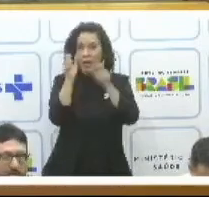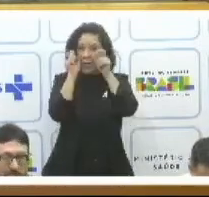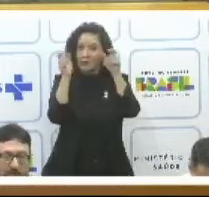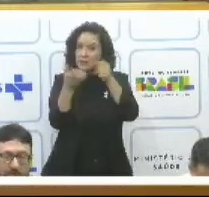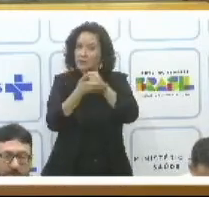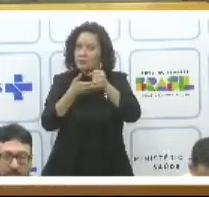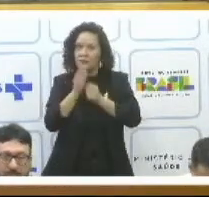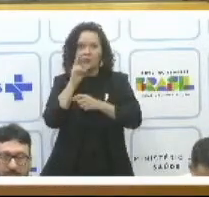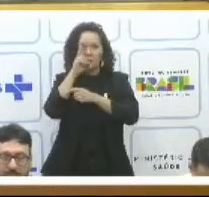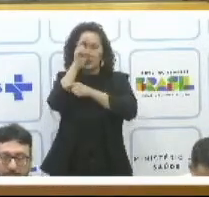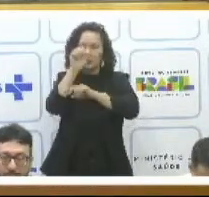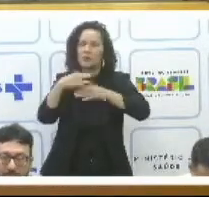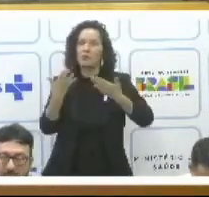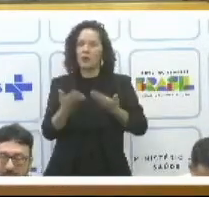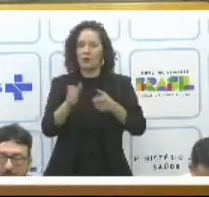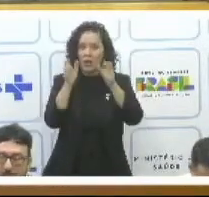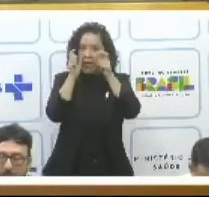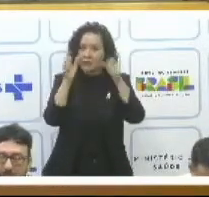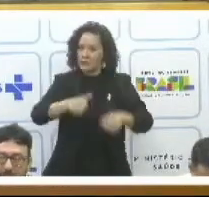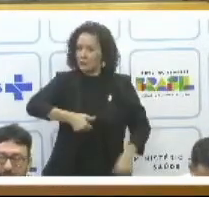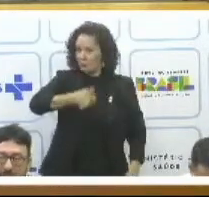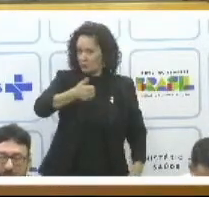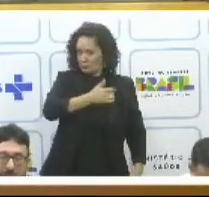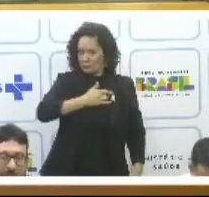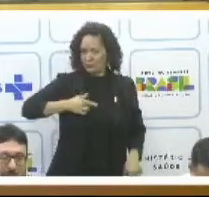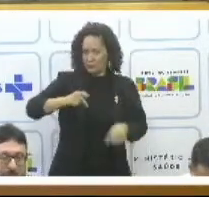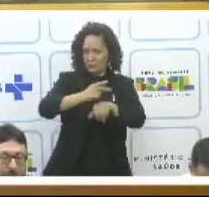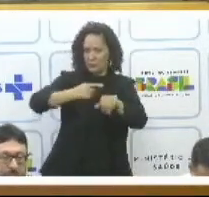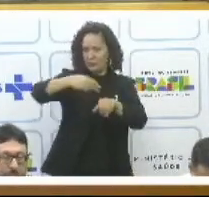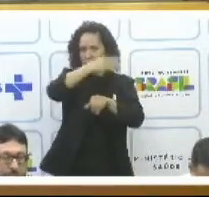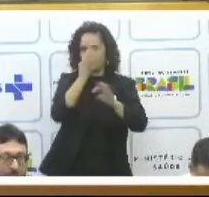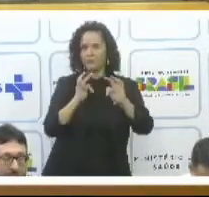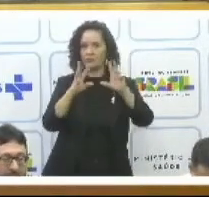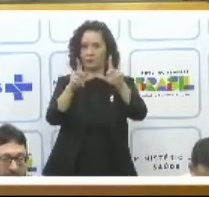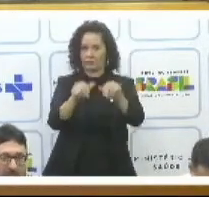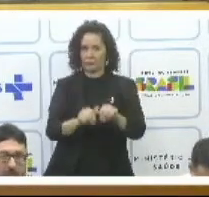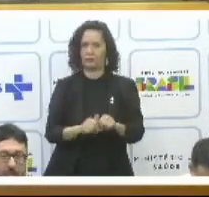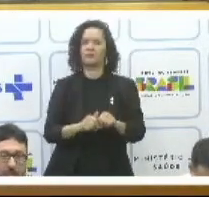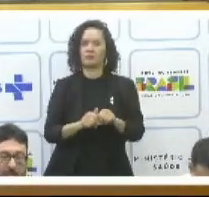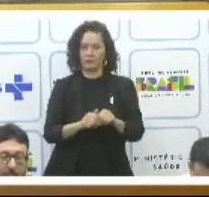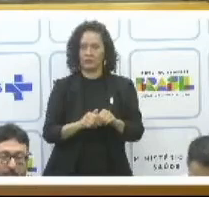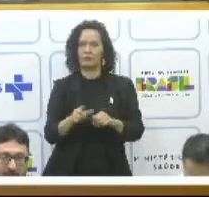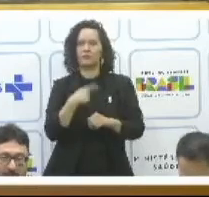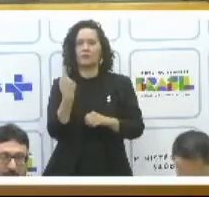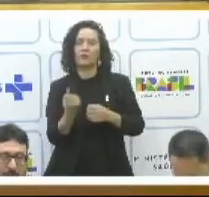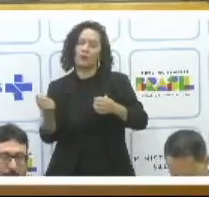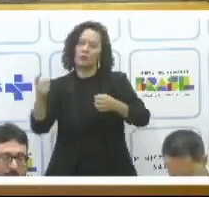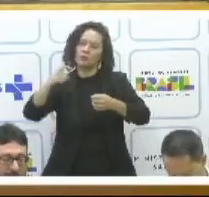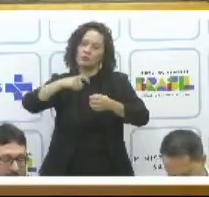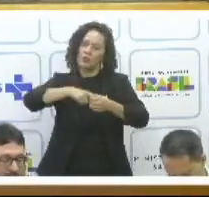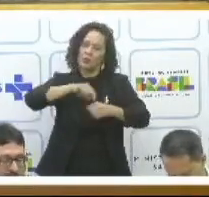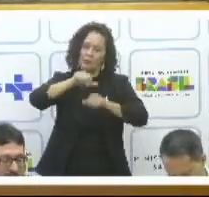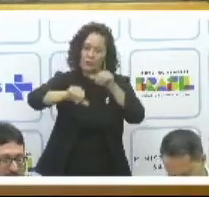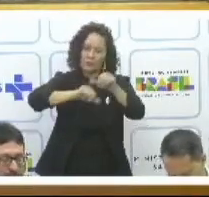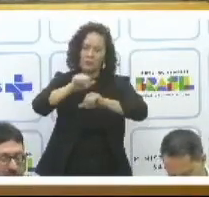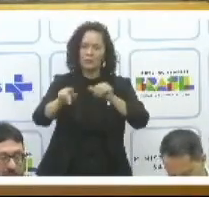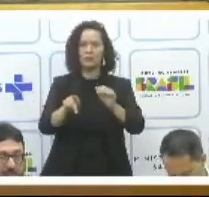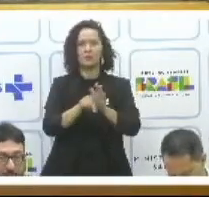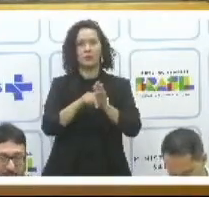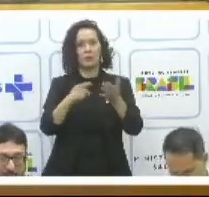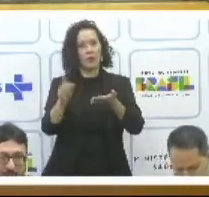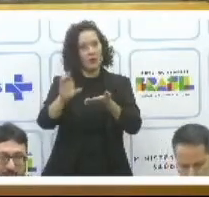no fortalecimento da atenção primária à saúde no país, né, com, né, uma retomada, uma mudança, né,